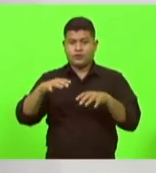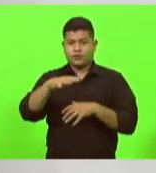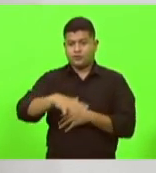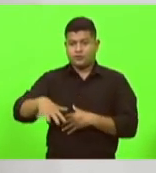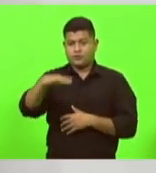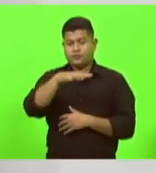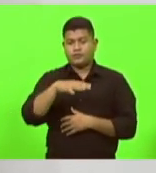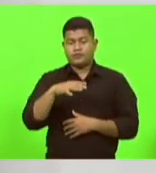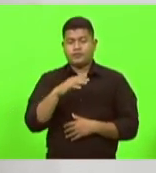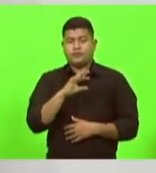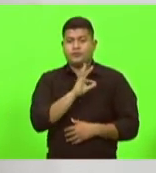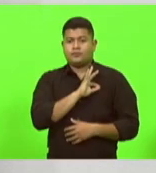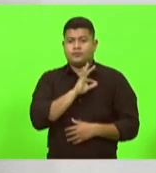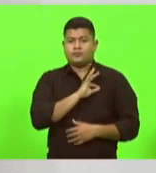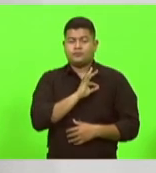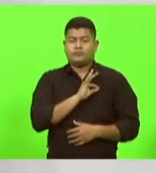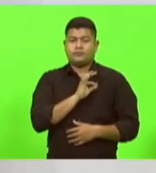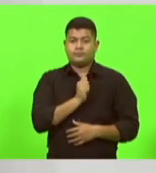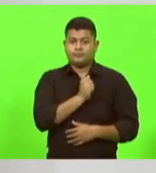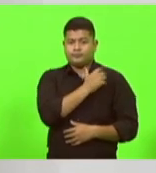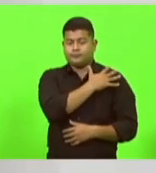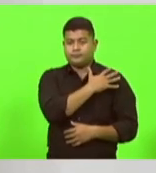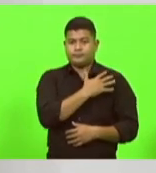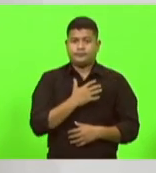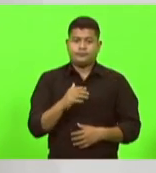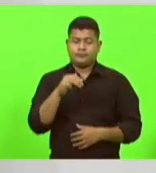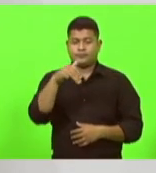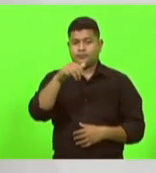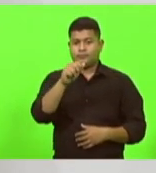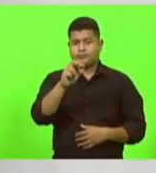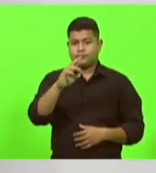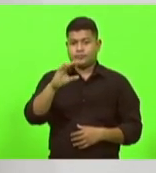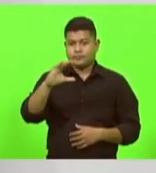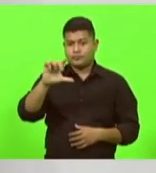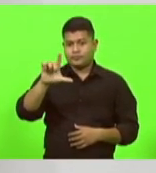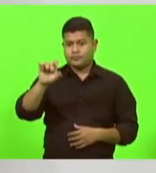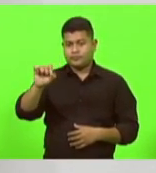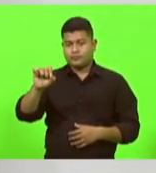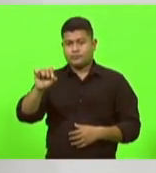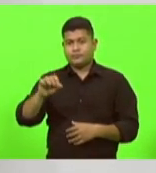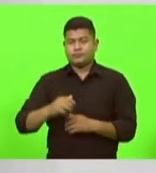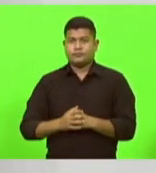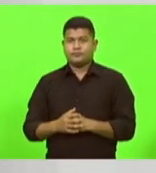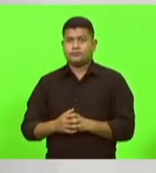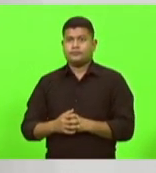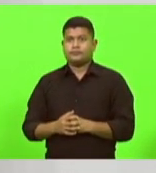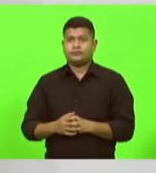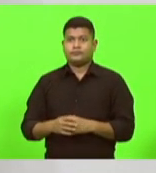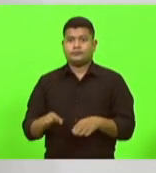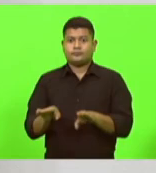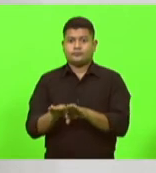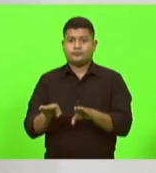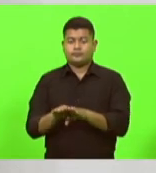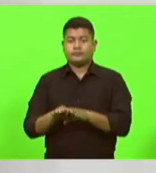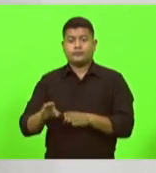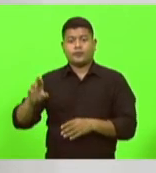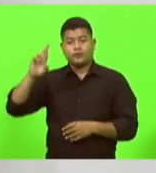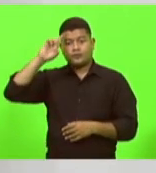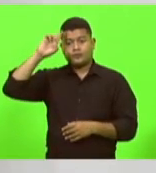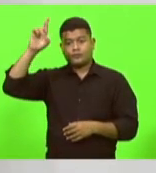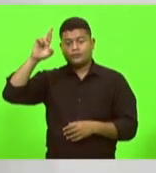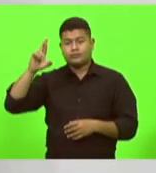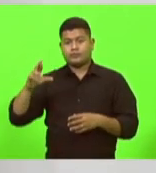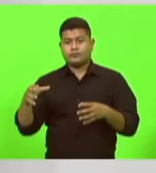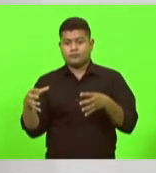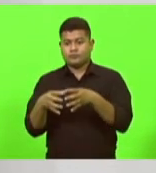Pontes. Também cumprimentar o comandante do 4º Batalhão de Polícia Militar de